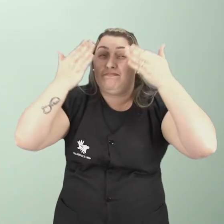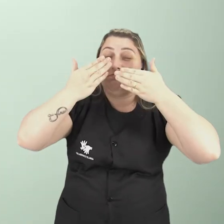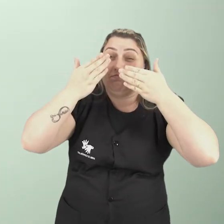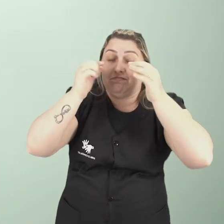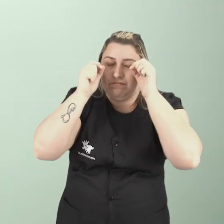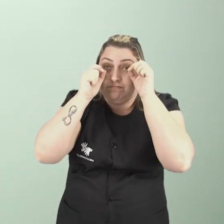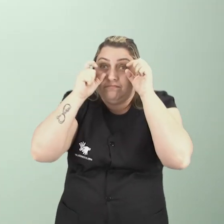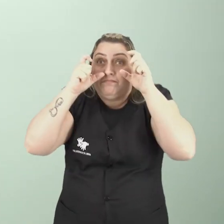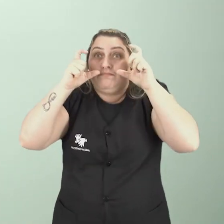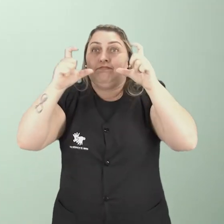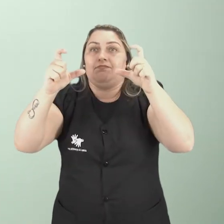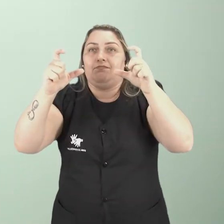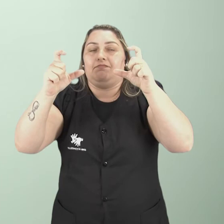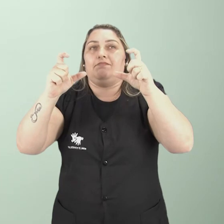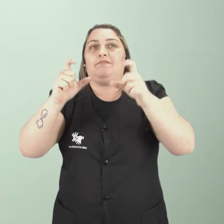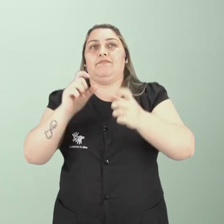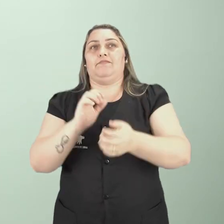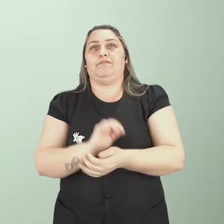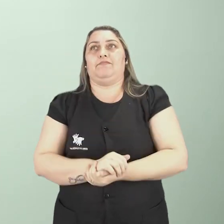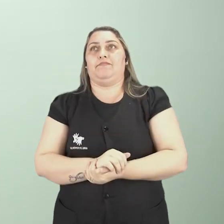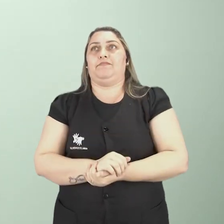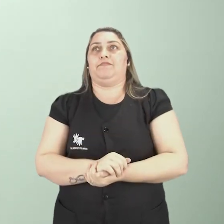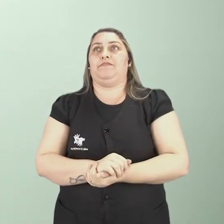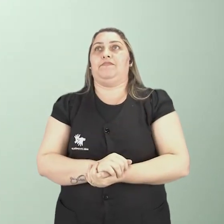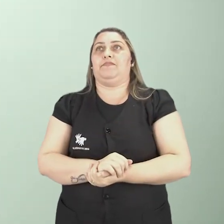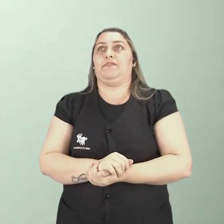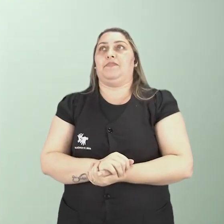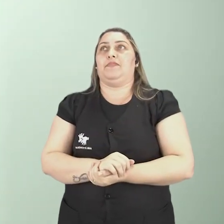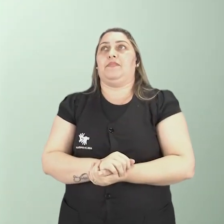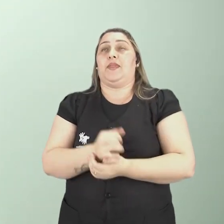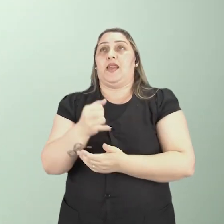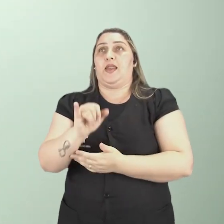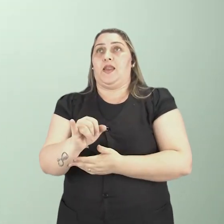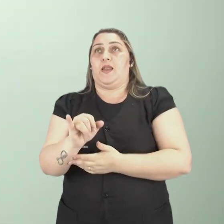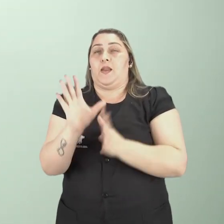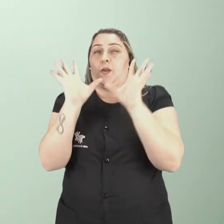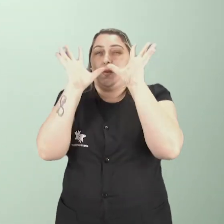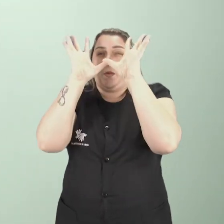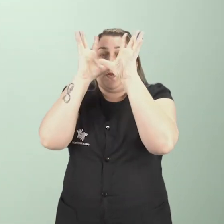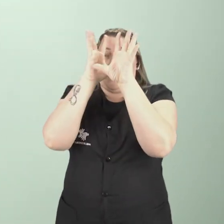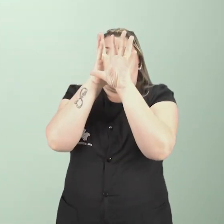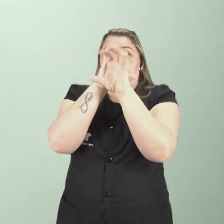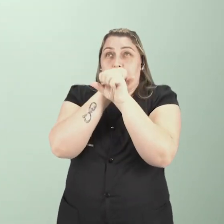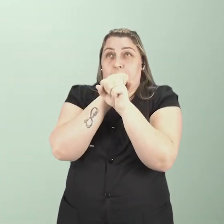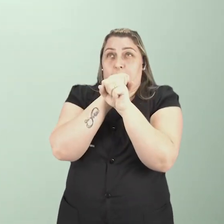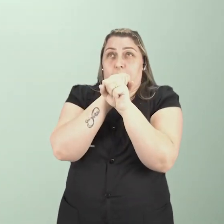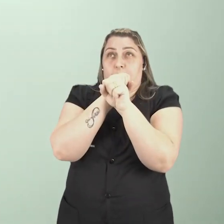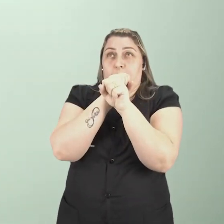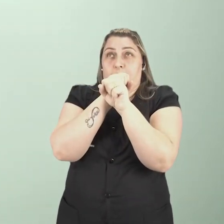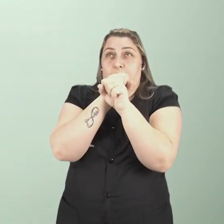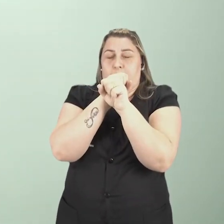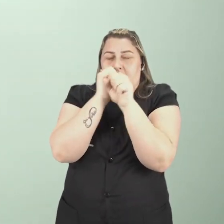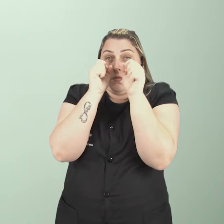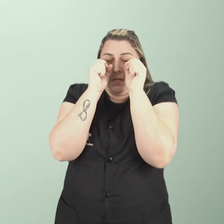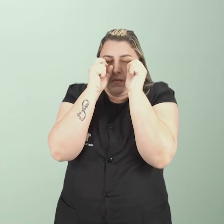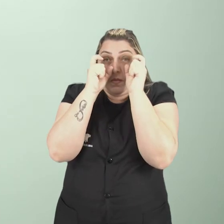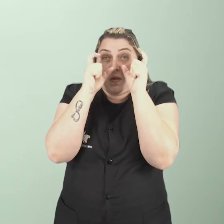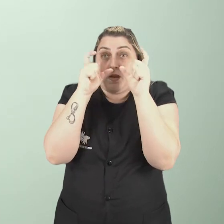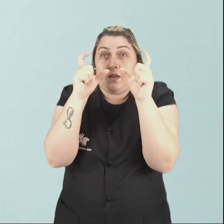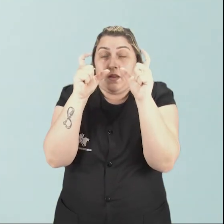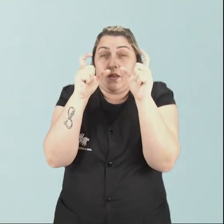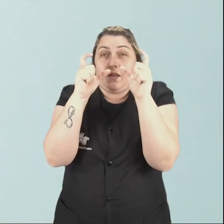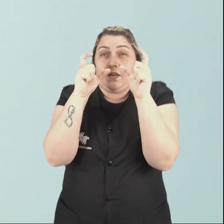tende a dilatar, ela tende a retrair. Se você está no escuro, ela tende a dilatar.